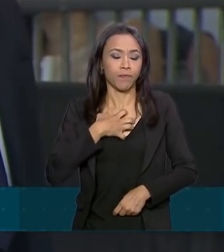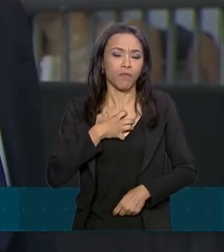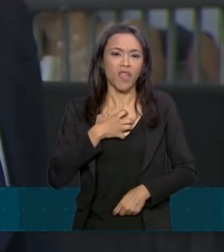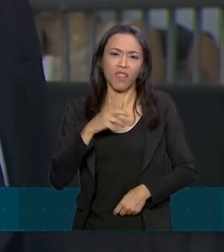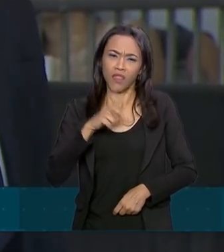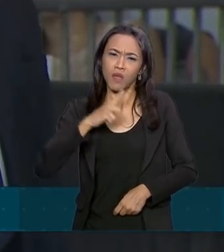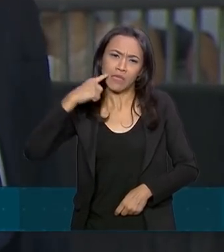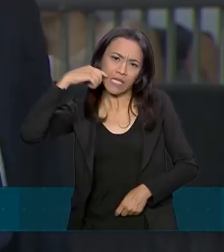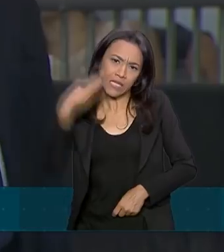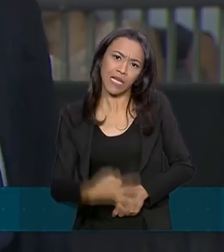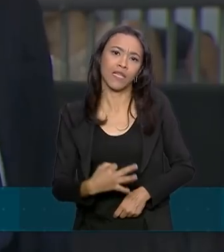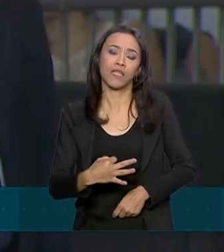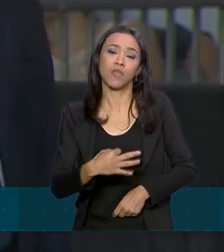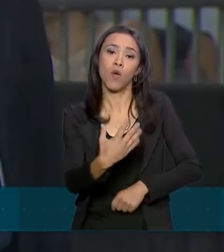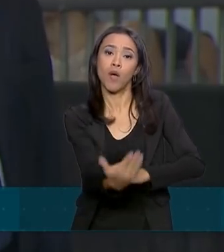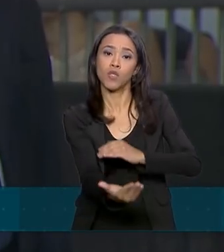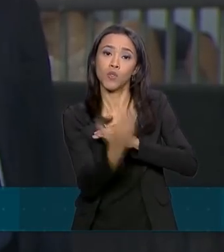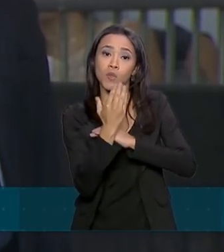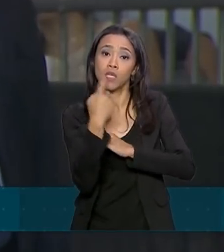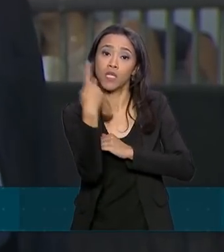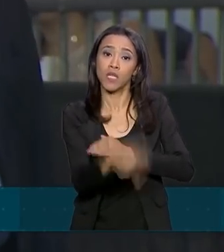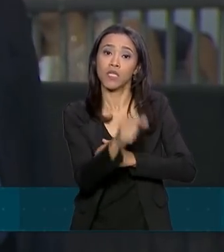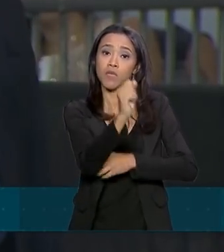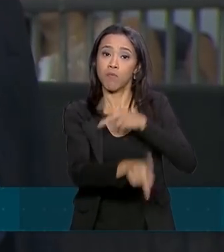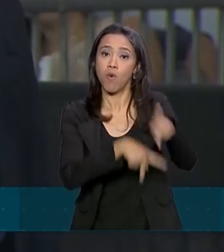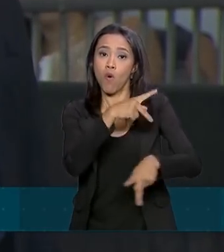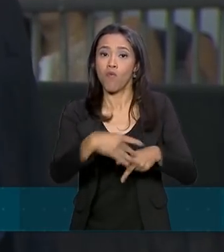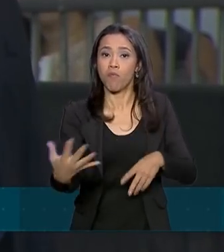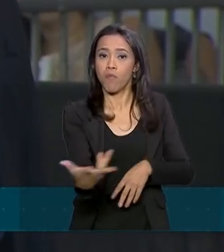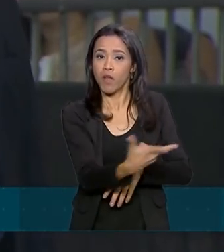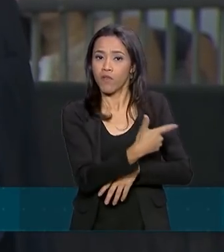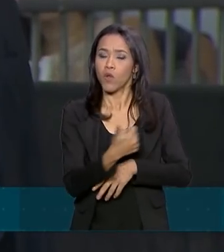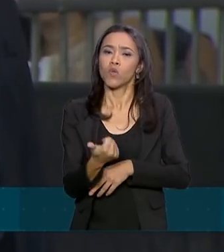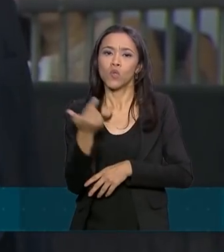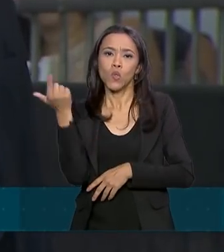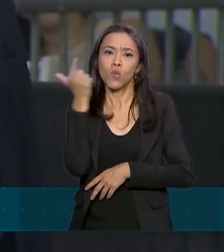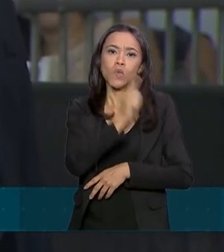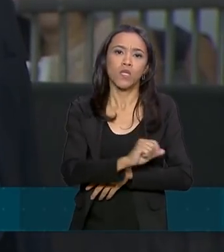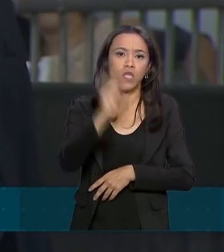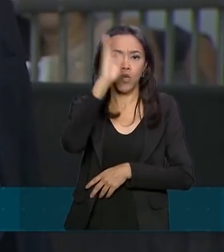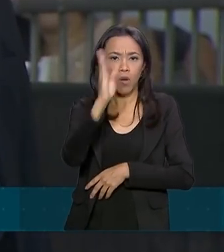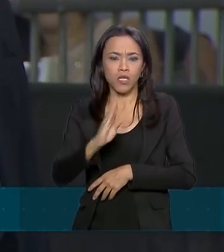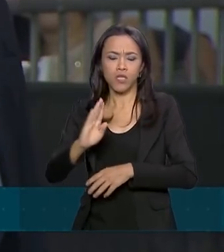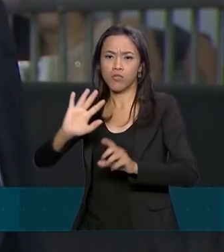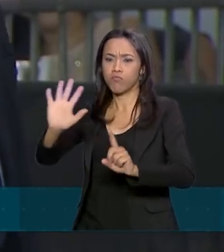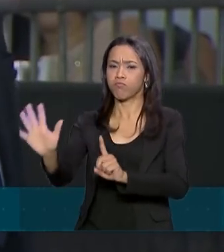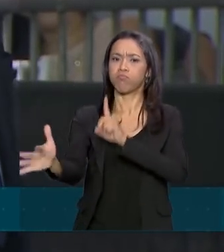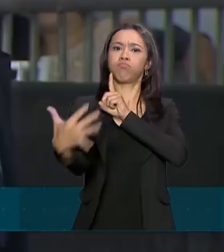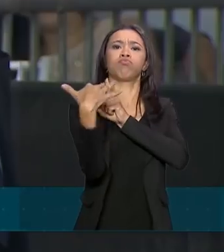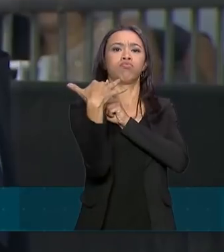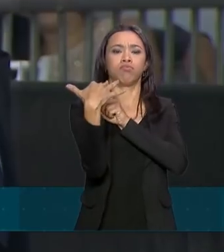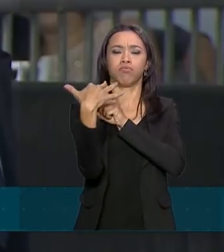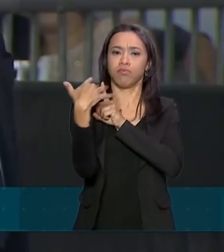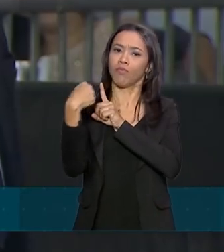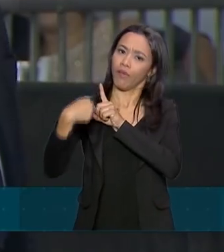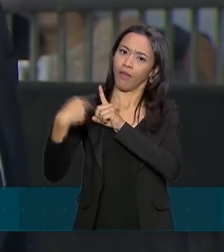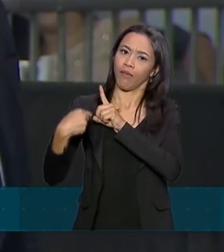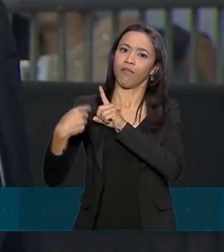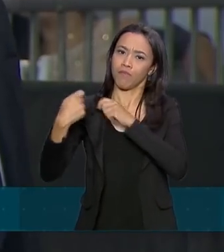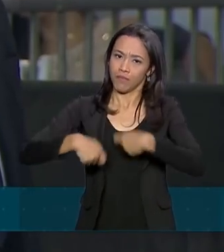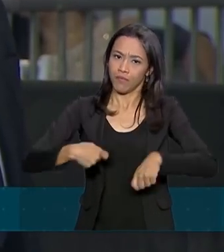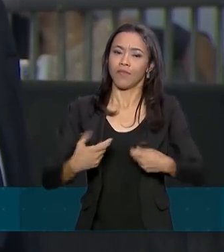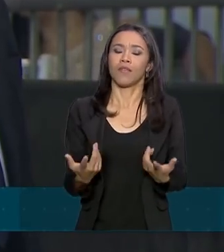conseguirei, com a ajuda desse povo maravilhoso, colocar o Brasil no local de destaque que ele merece. E